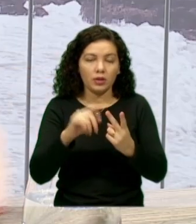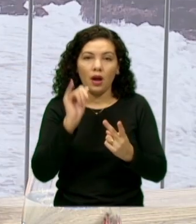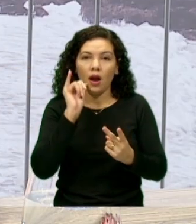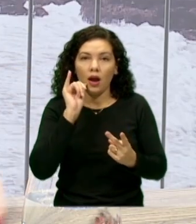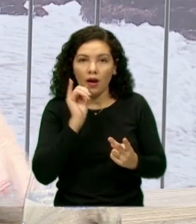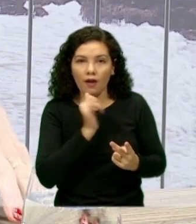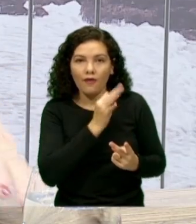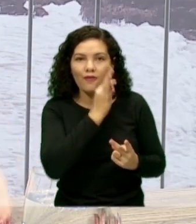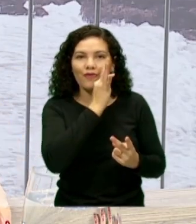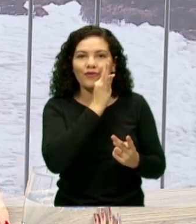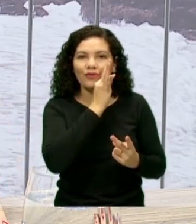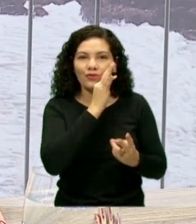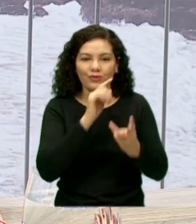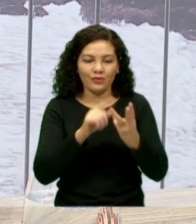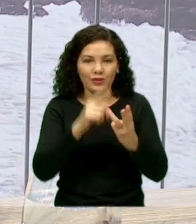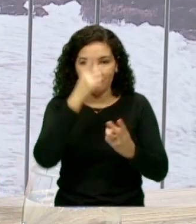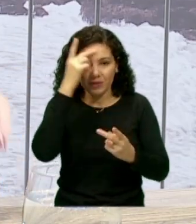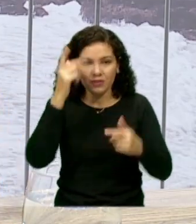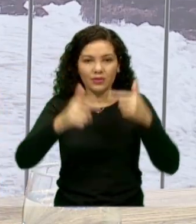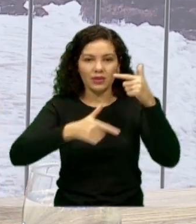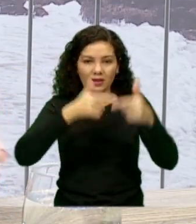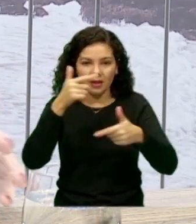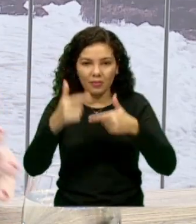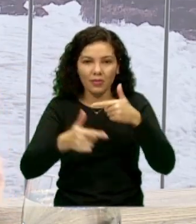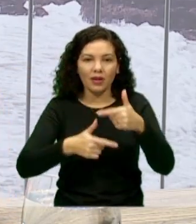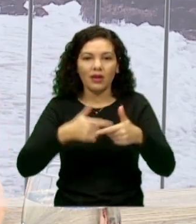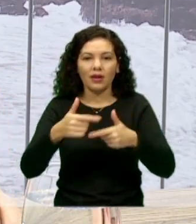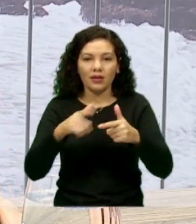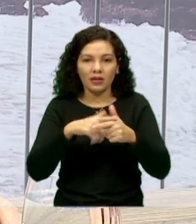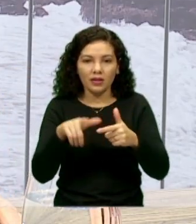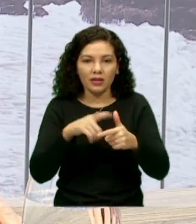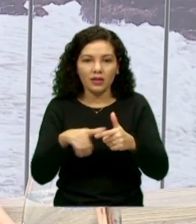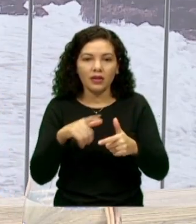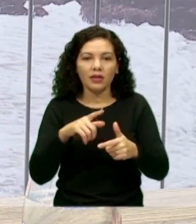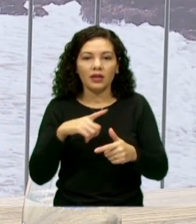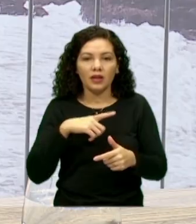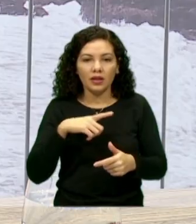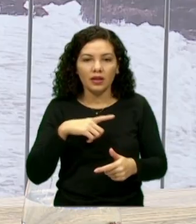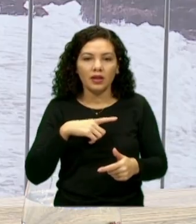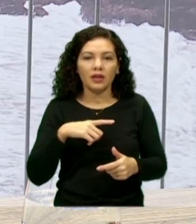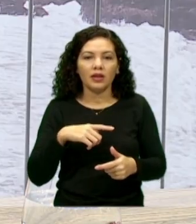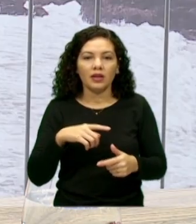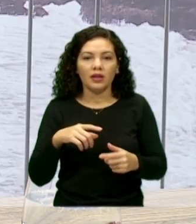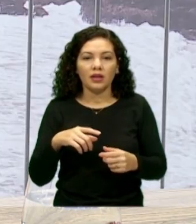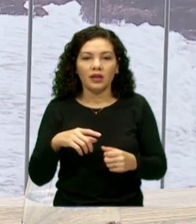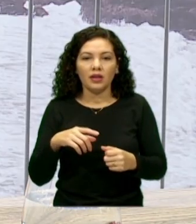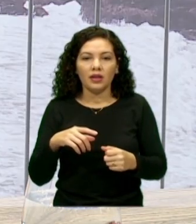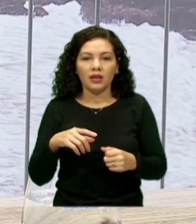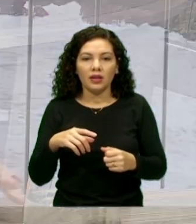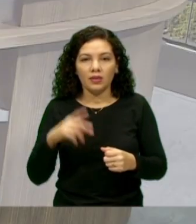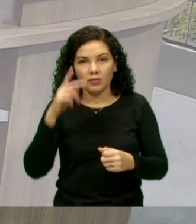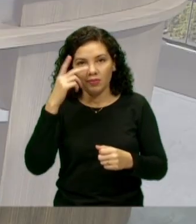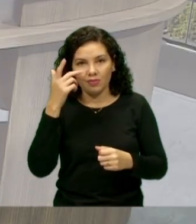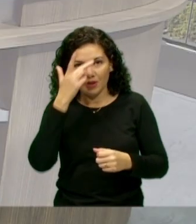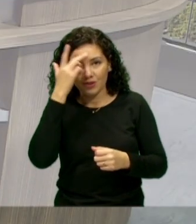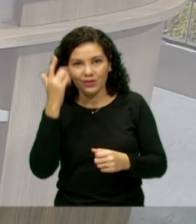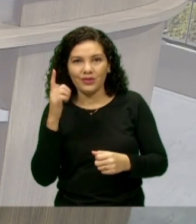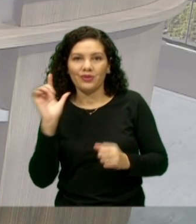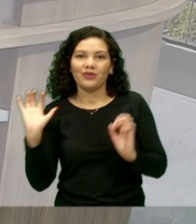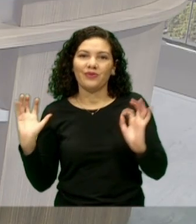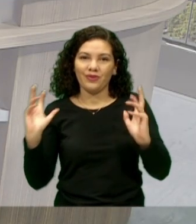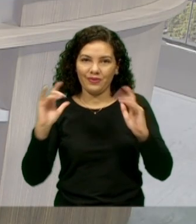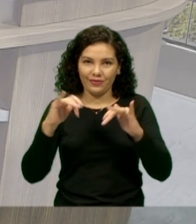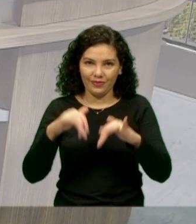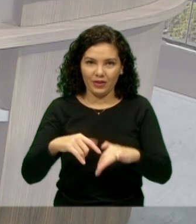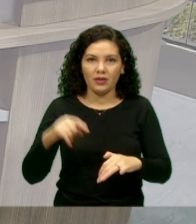que têm o trabalho precarizado. Nos migrantes, a gente tem